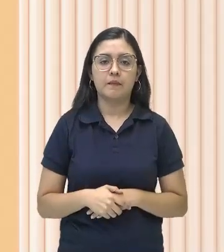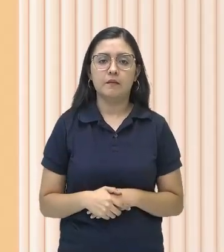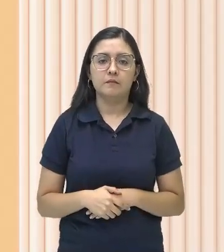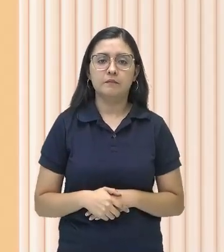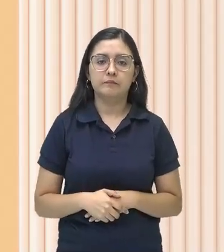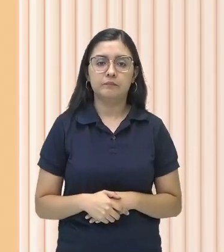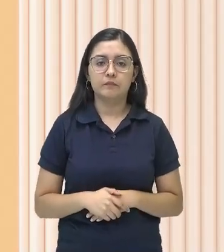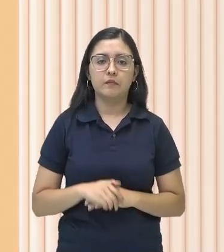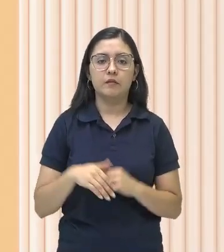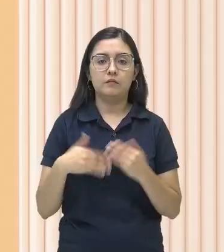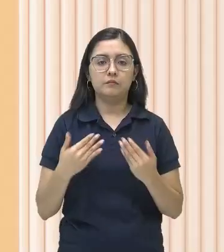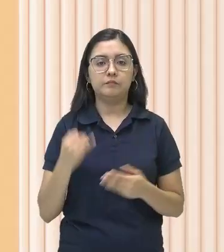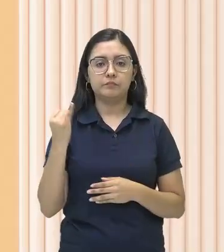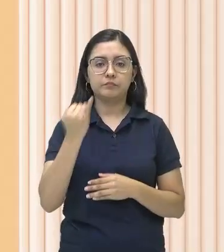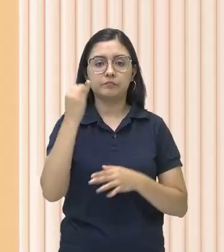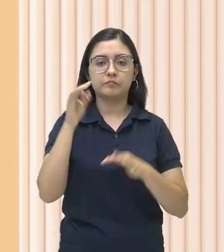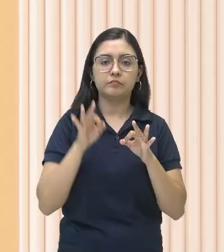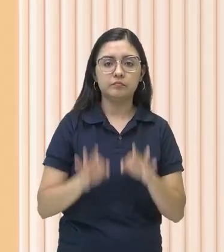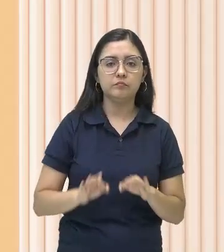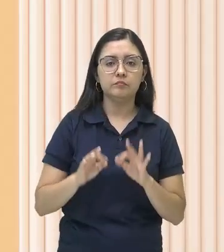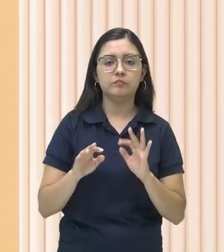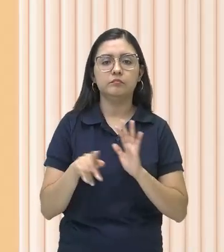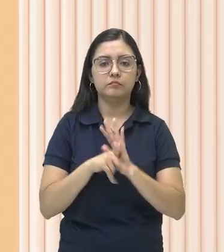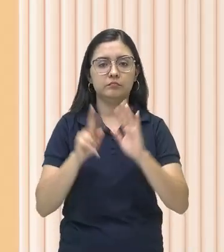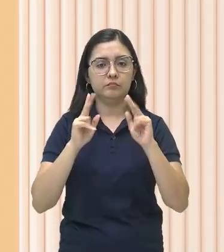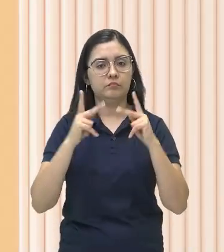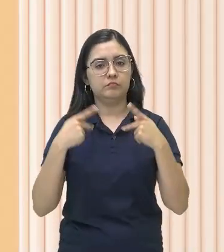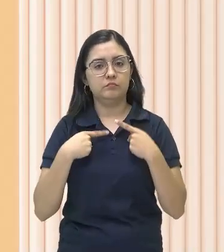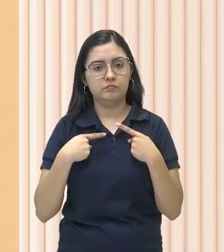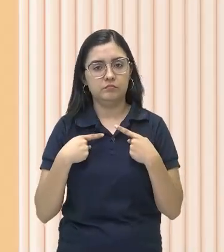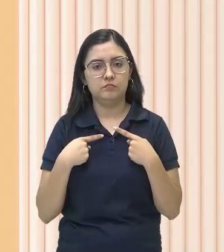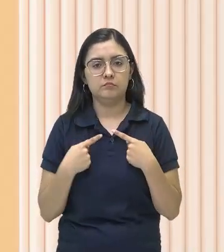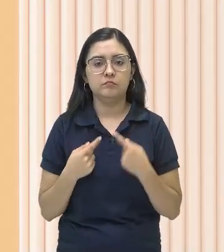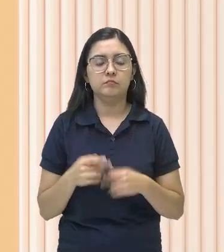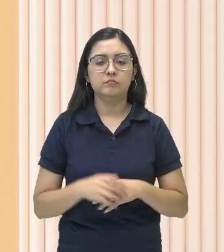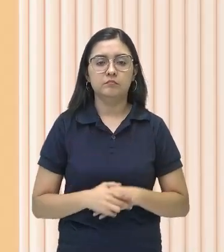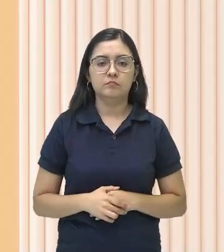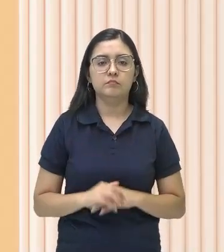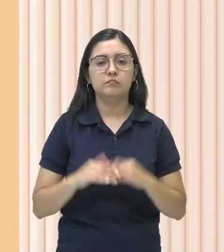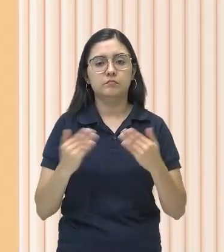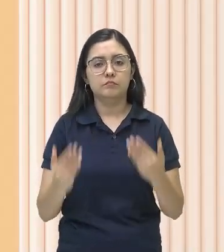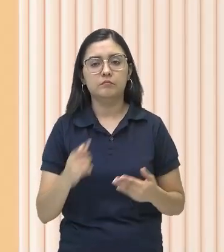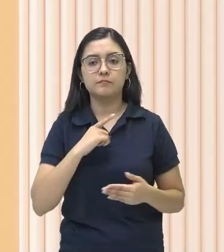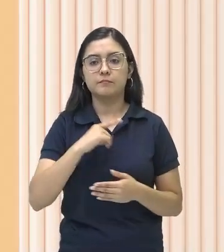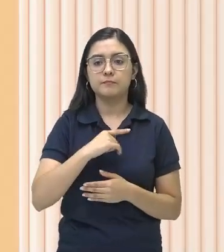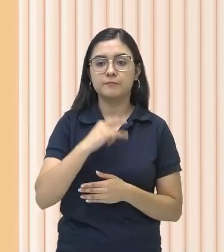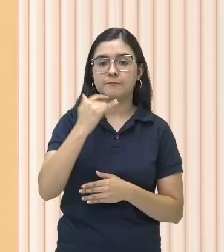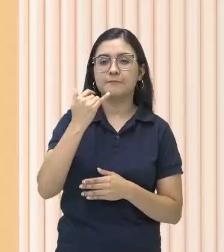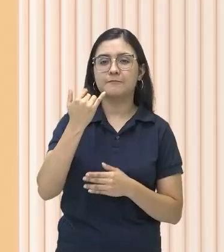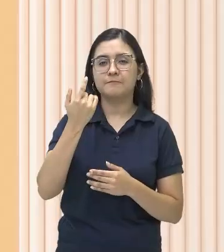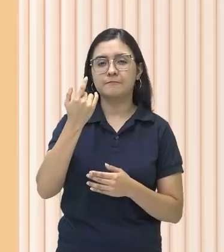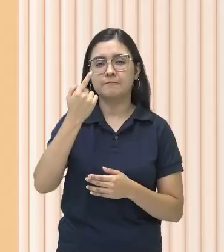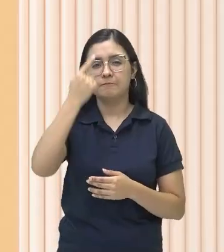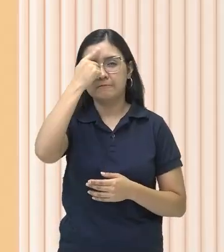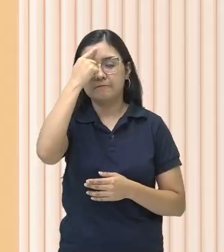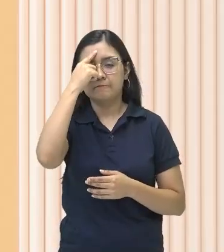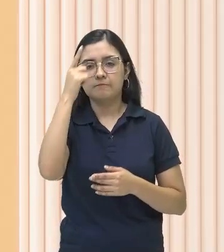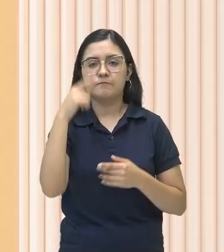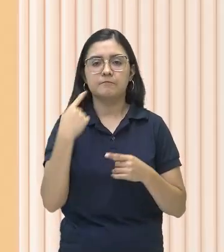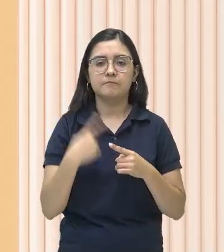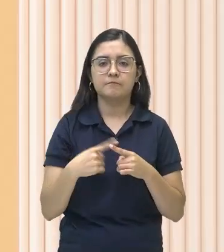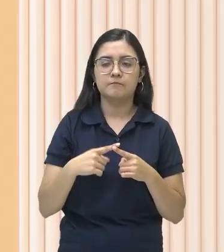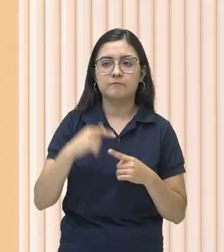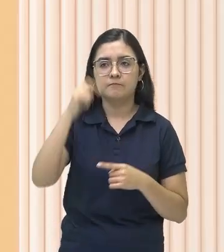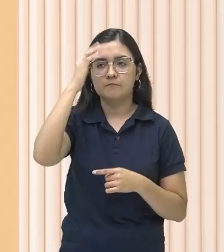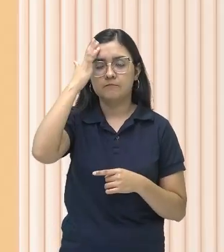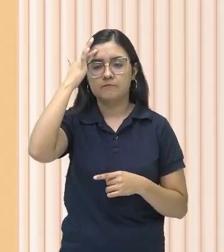quão é importante essa questão da dignidade humana? Mesmo com pensadores, porque é abstrata, né? Então